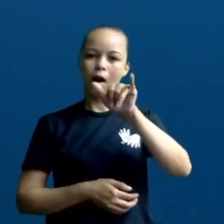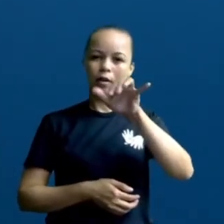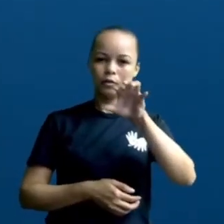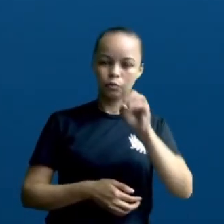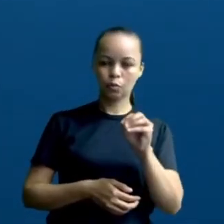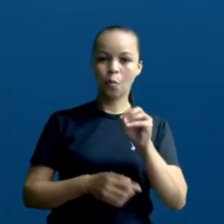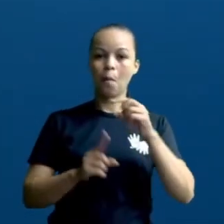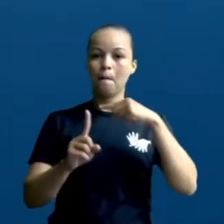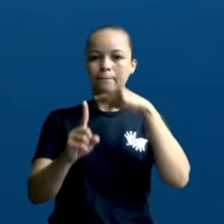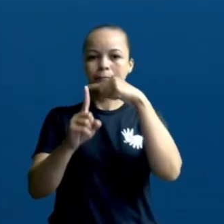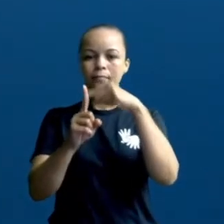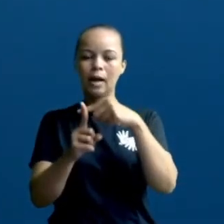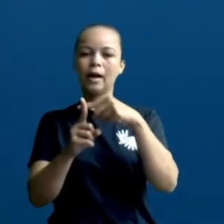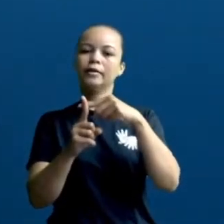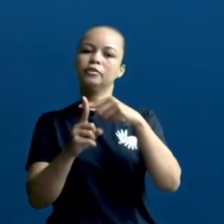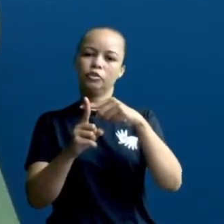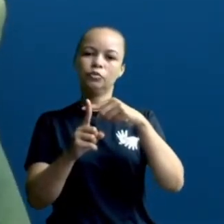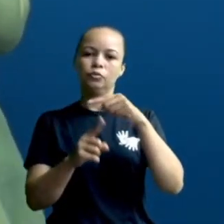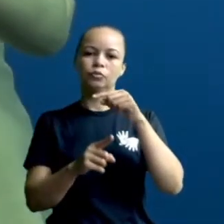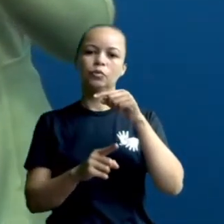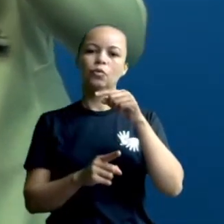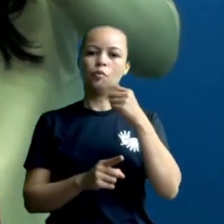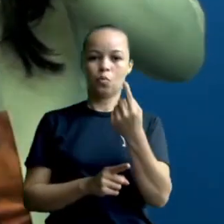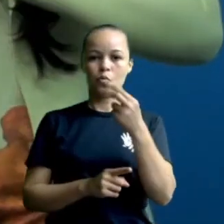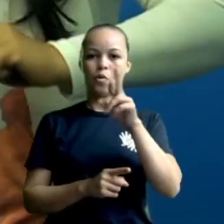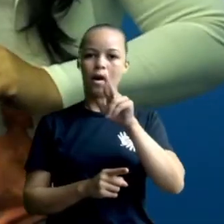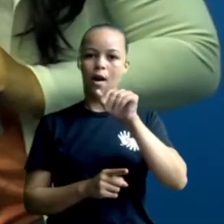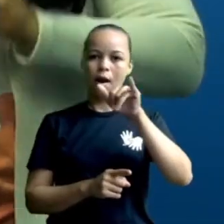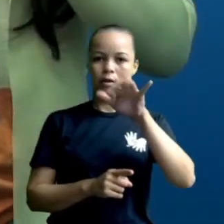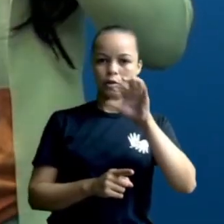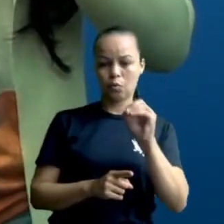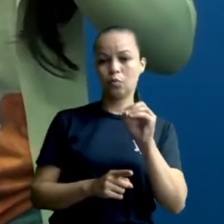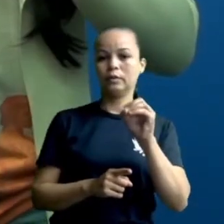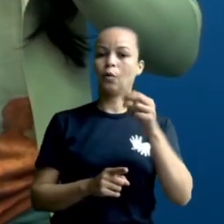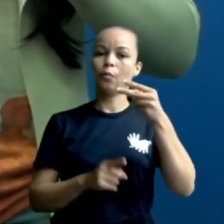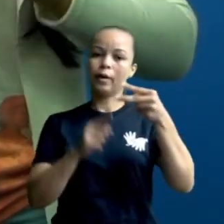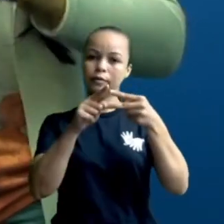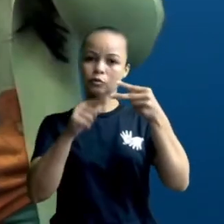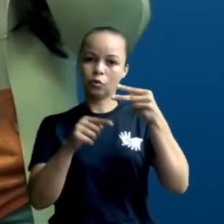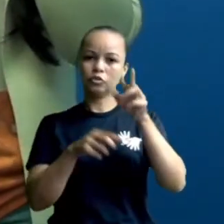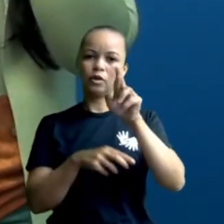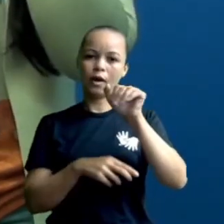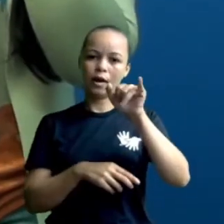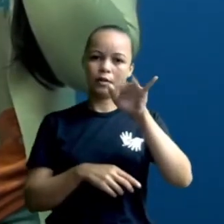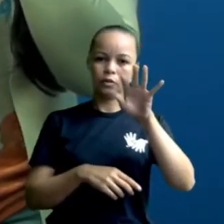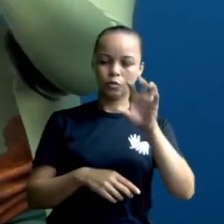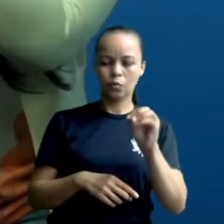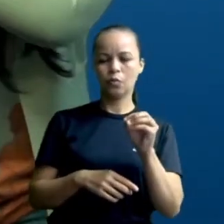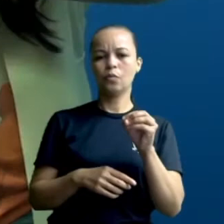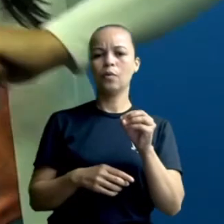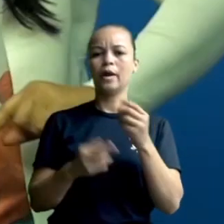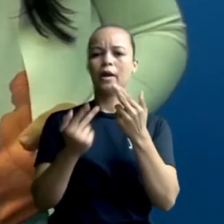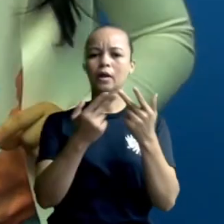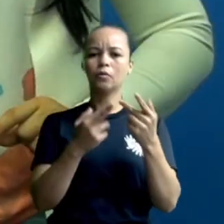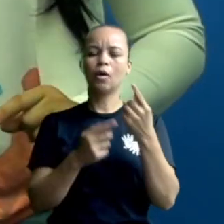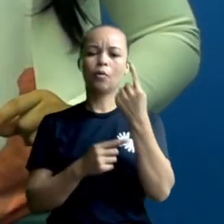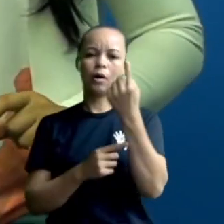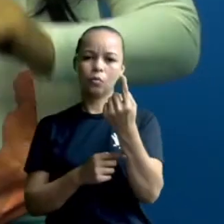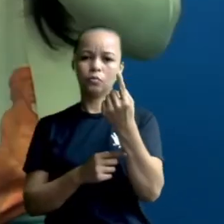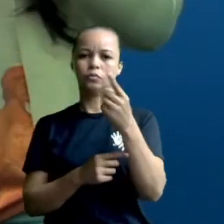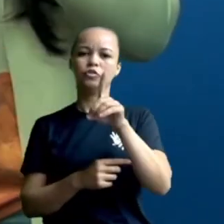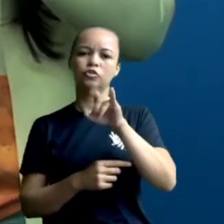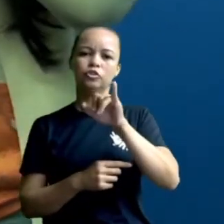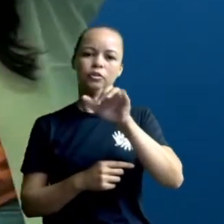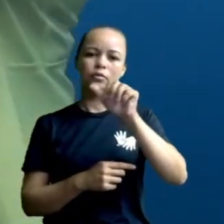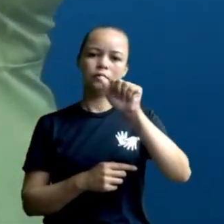raio mais um raio. 2 raios. 2 raios é igual a 1